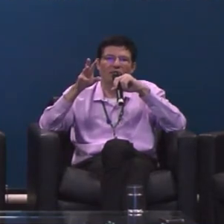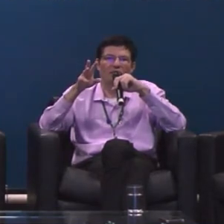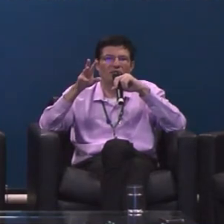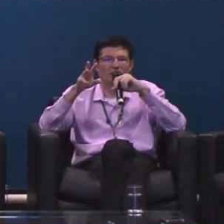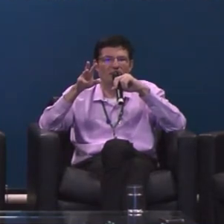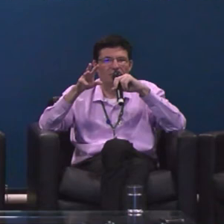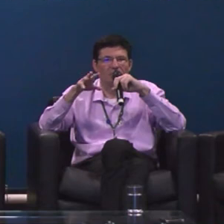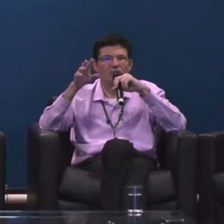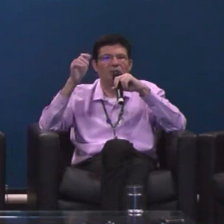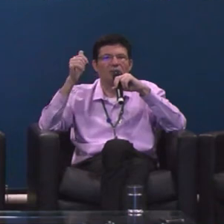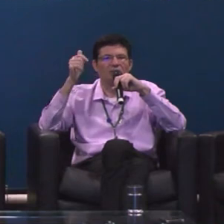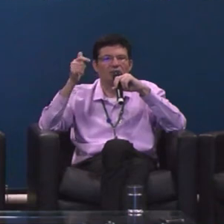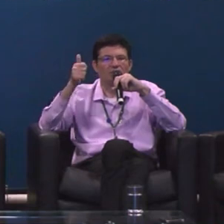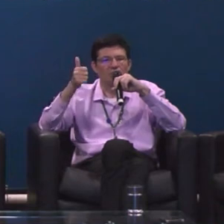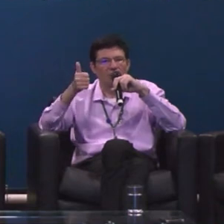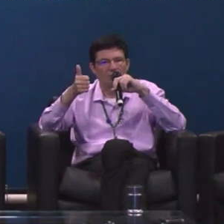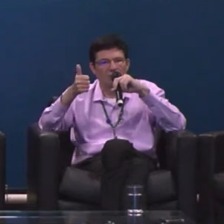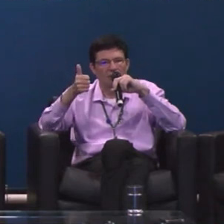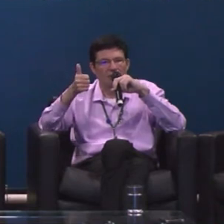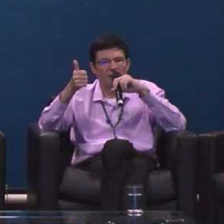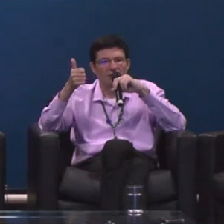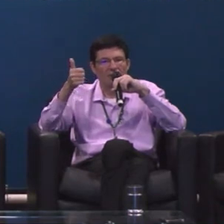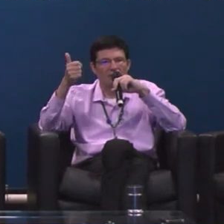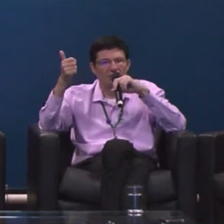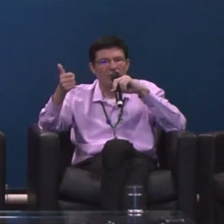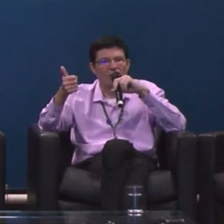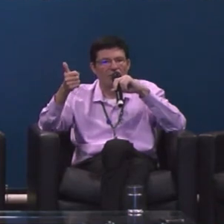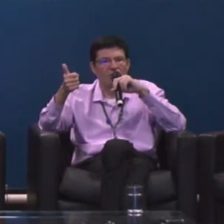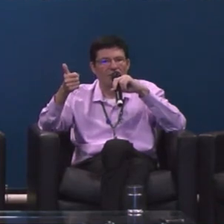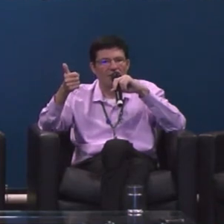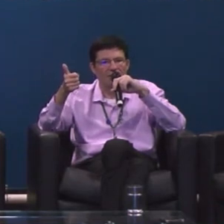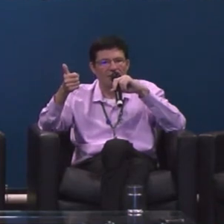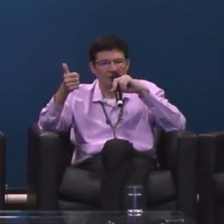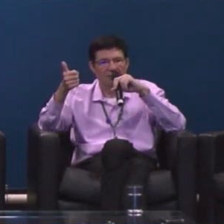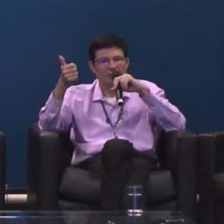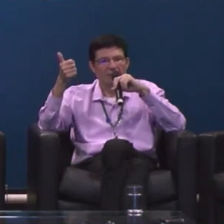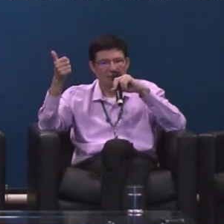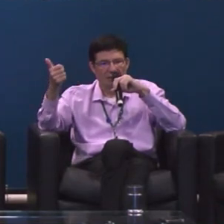aqui geramos, tanto do manual no manual de implantação